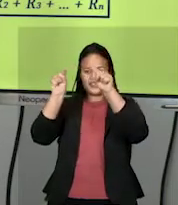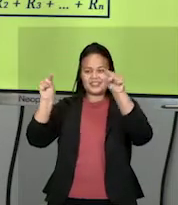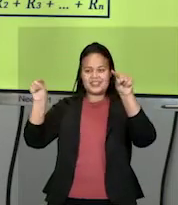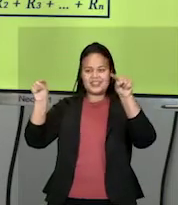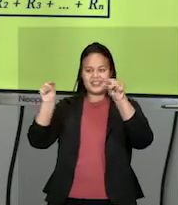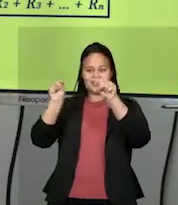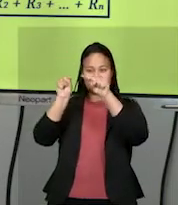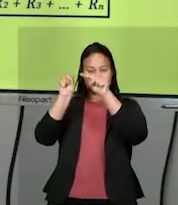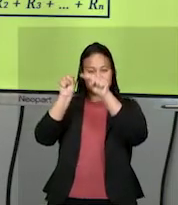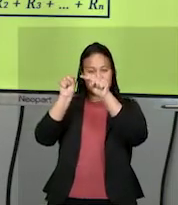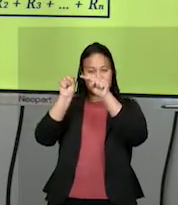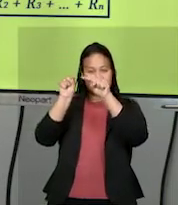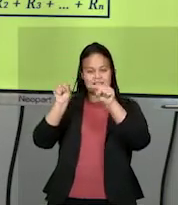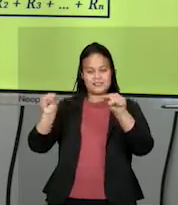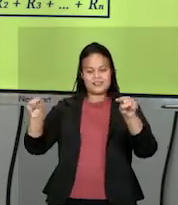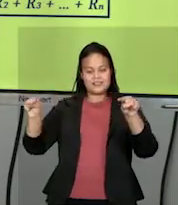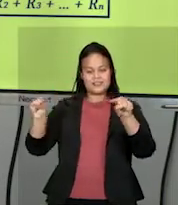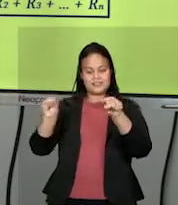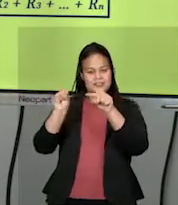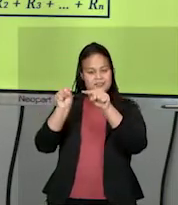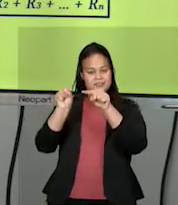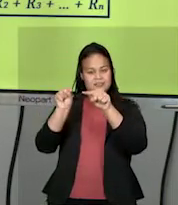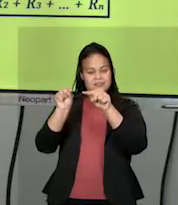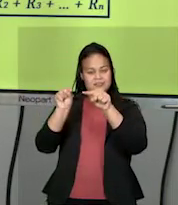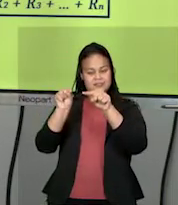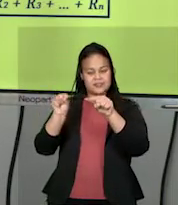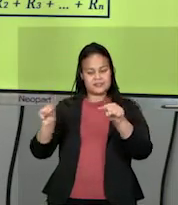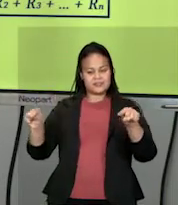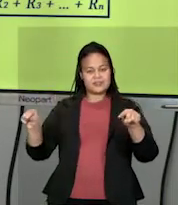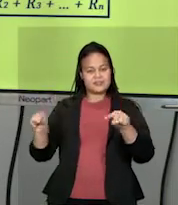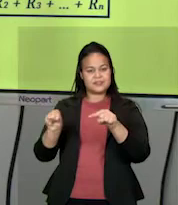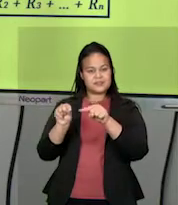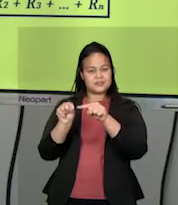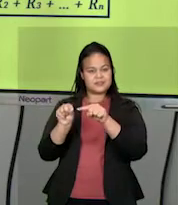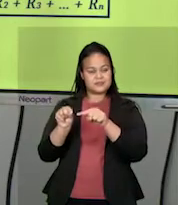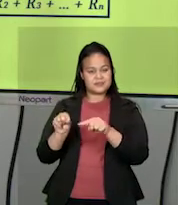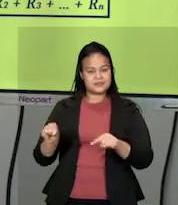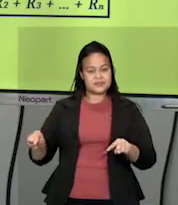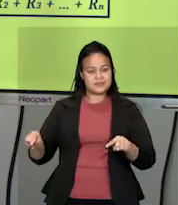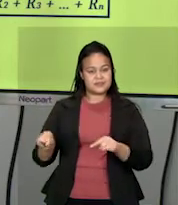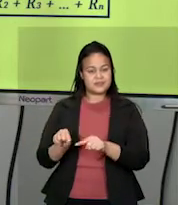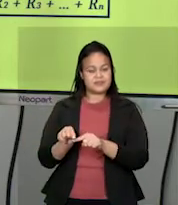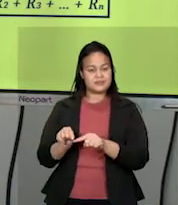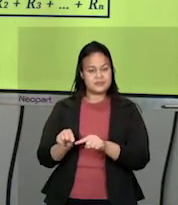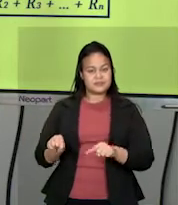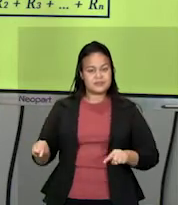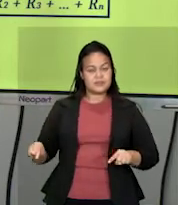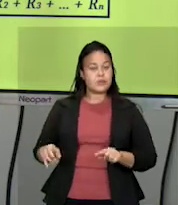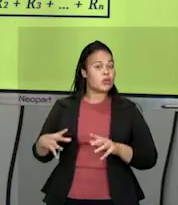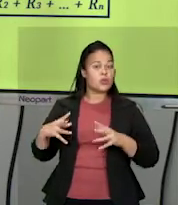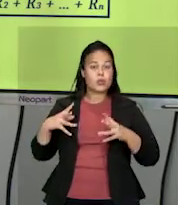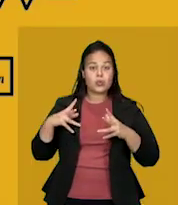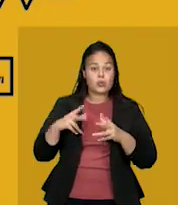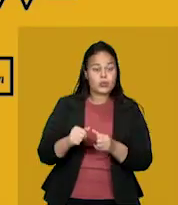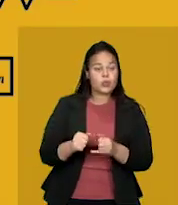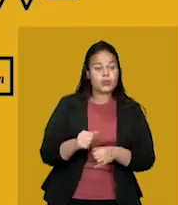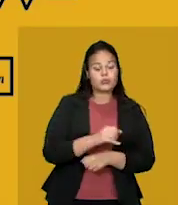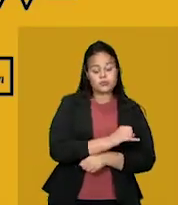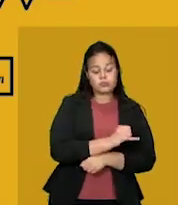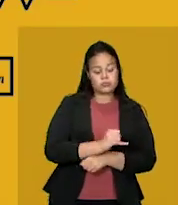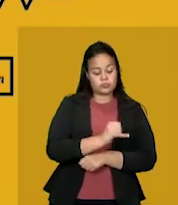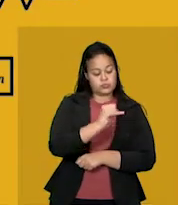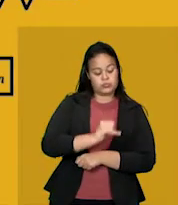em série. Na associação em série, a corrente vai ser a mesma em todos, porém,